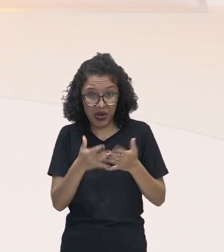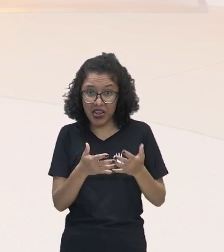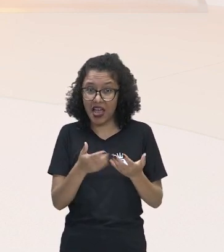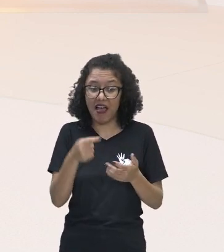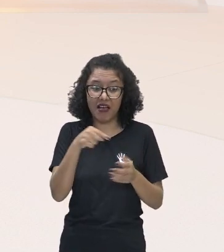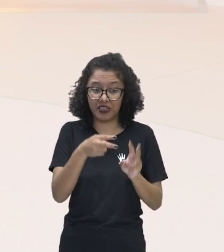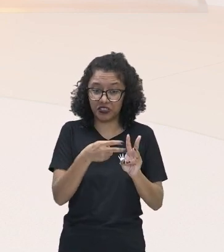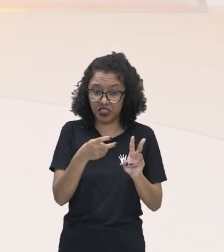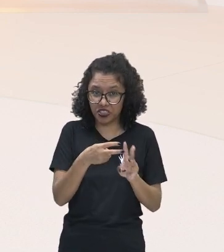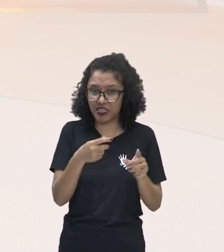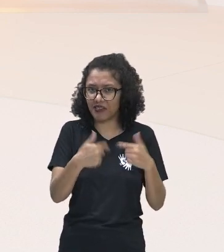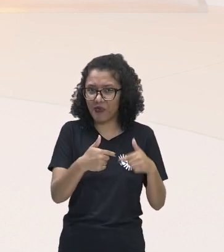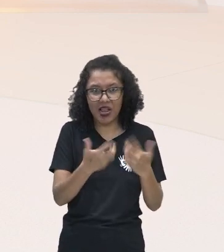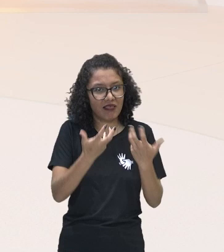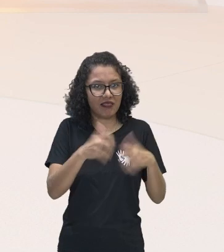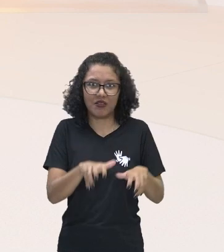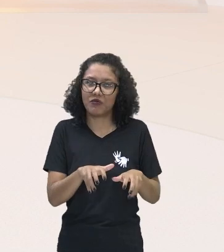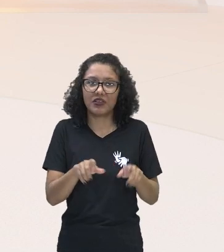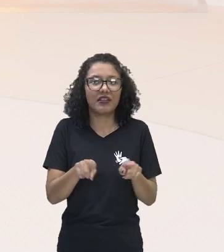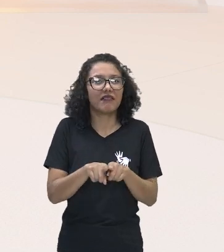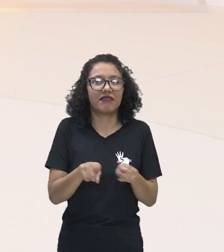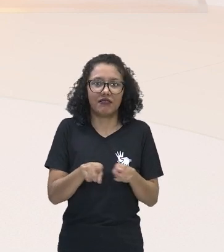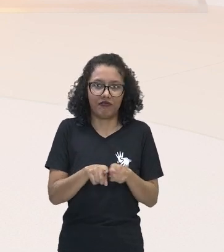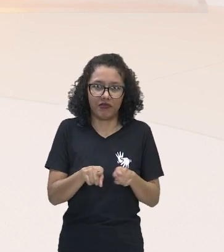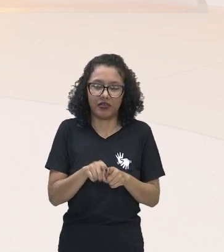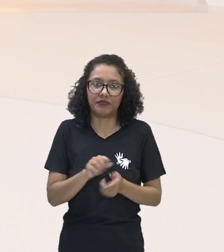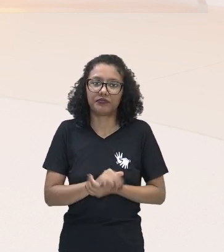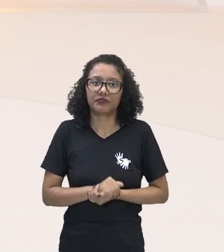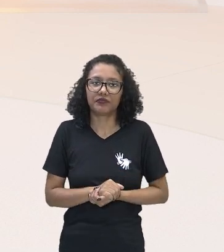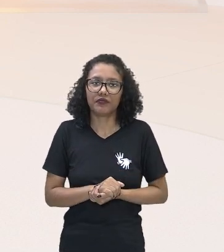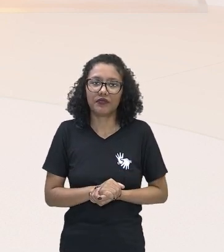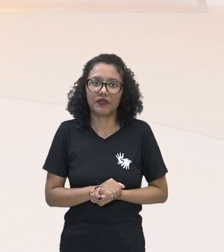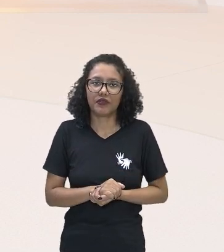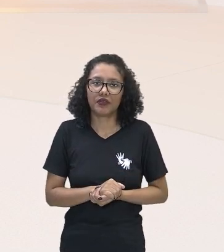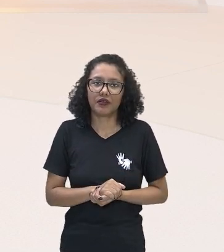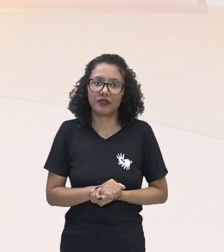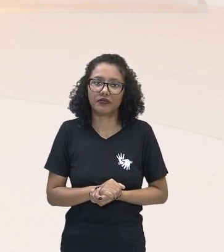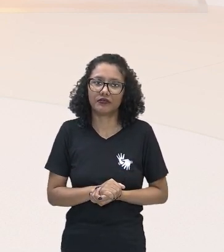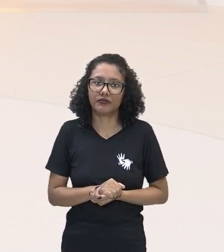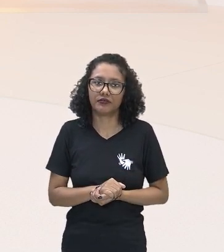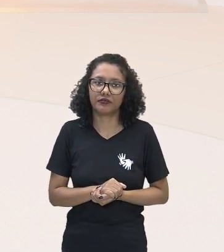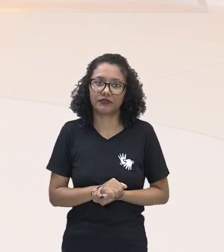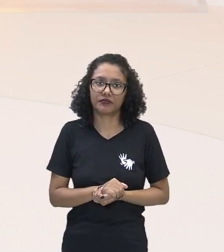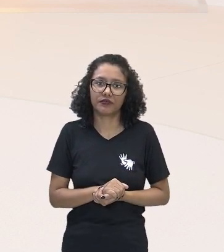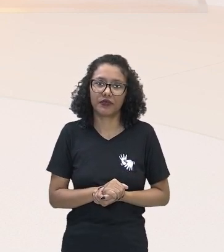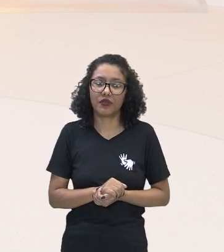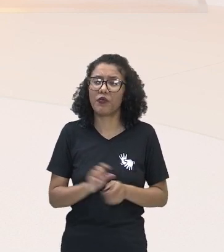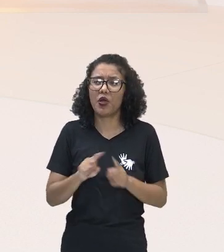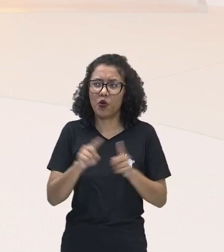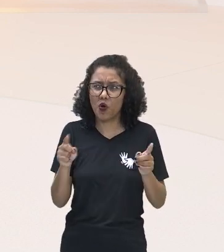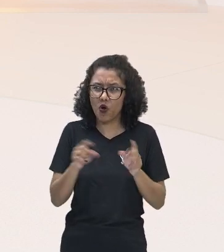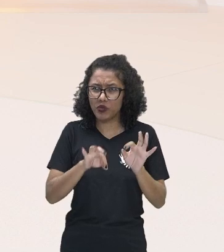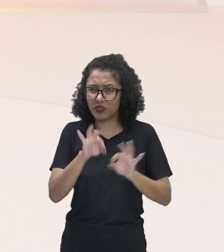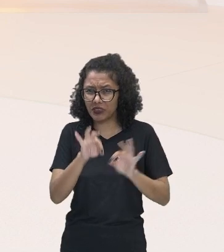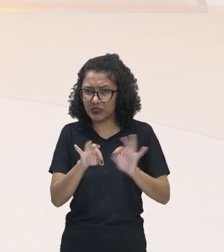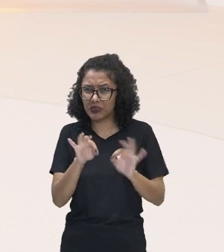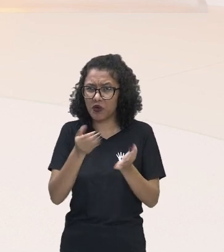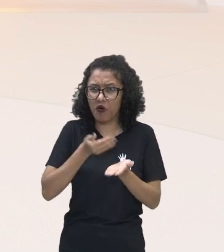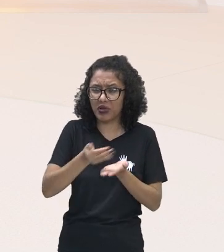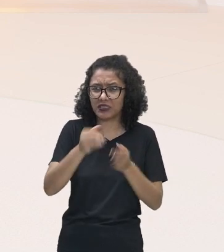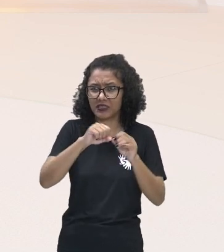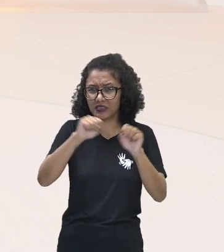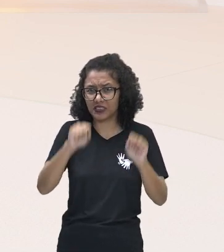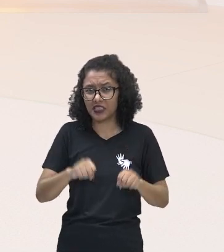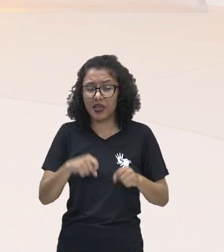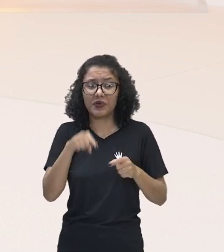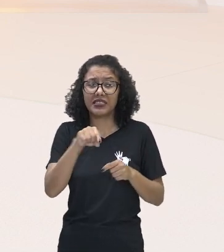indígena. Então, como que vai ser feita a implementação desse novo sistema econômico diante dessa dificuldade de mão